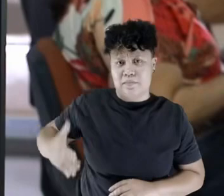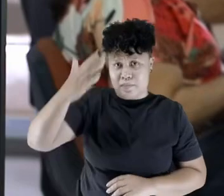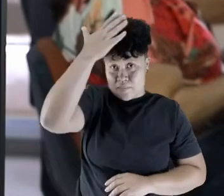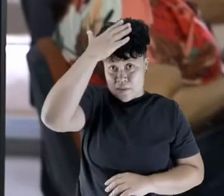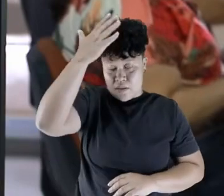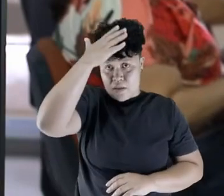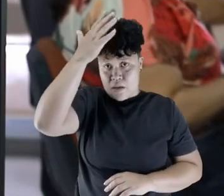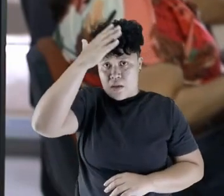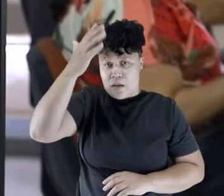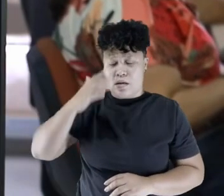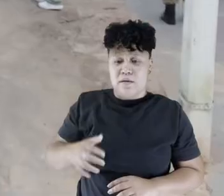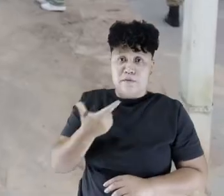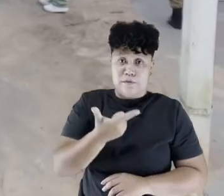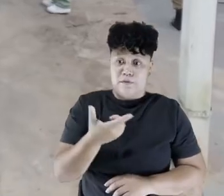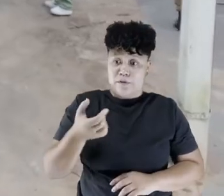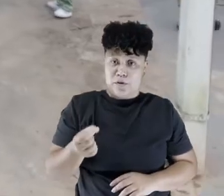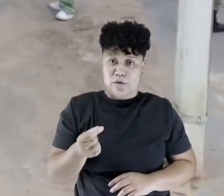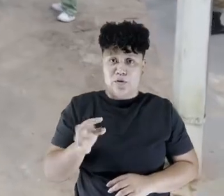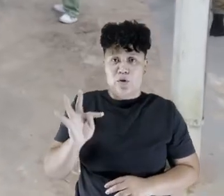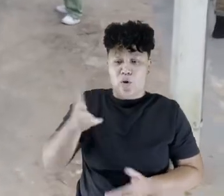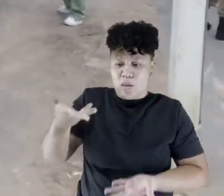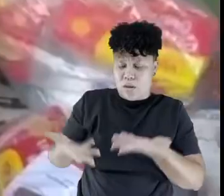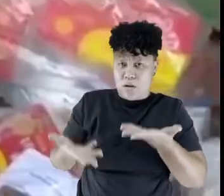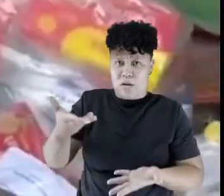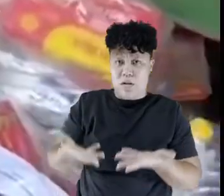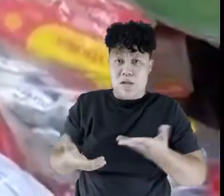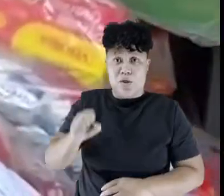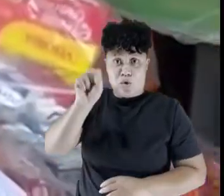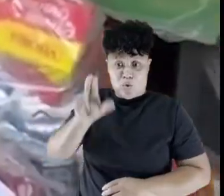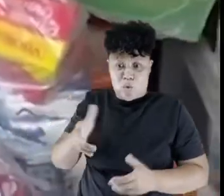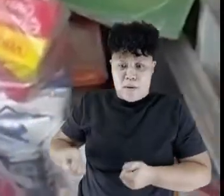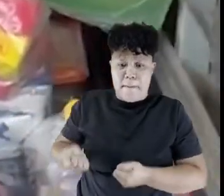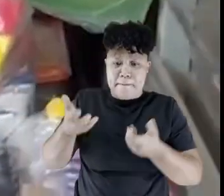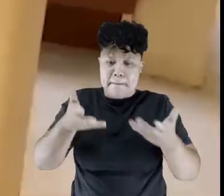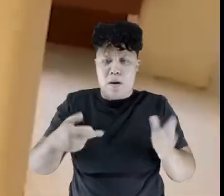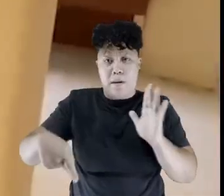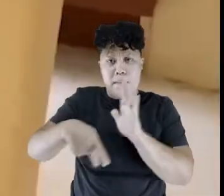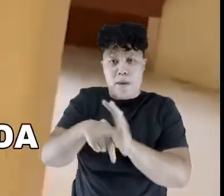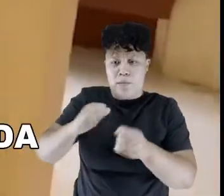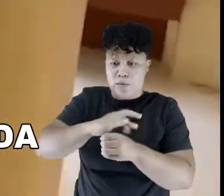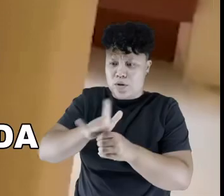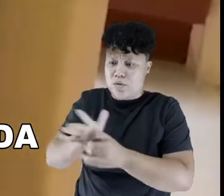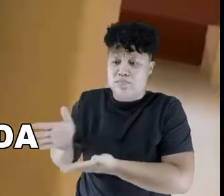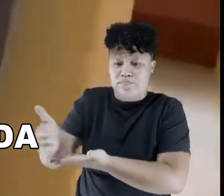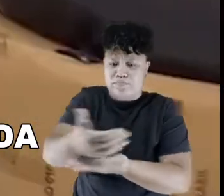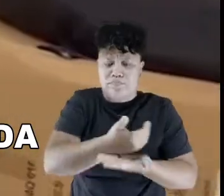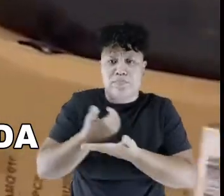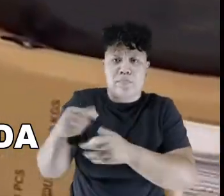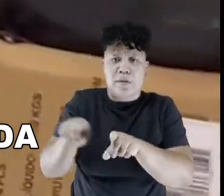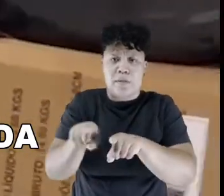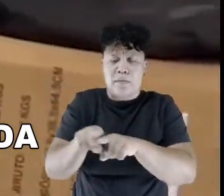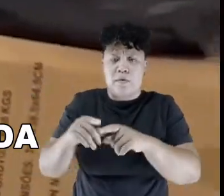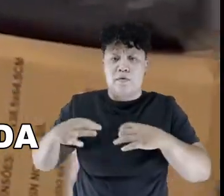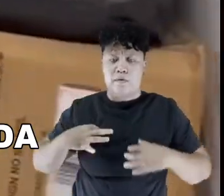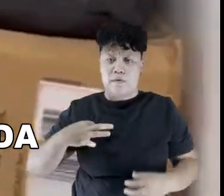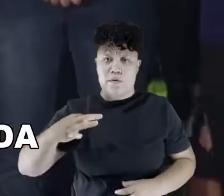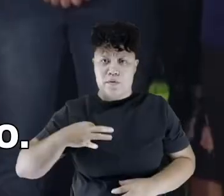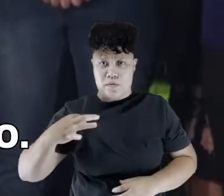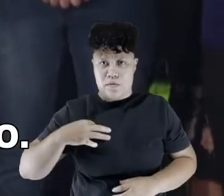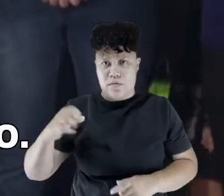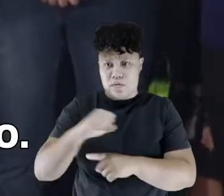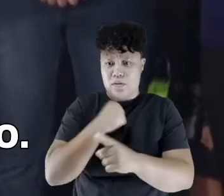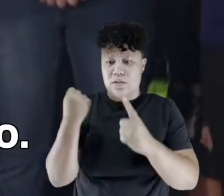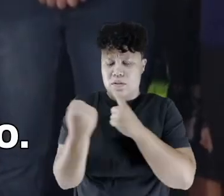Governo do Pará envia mais de 20 toneladas de donativos ao sul do país, arrecadados nas usinas da paz e por grupos voluntários